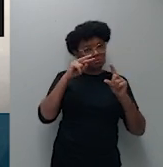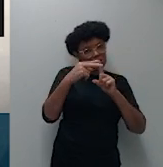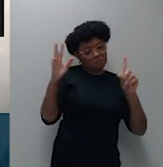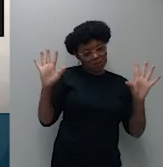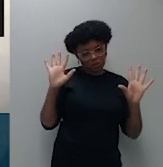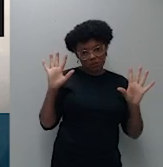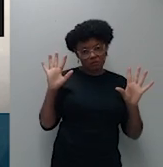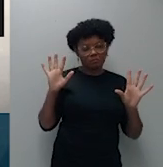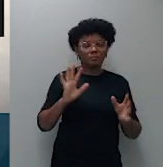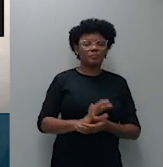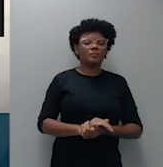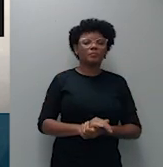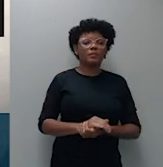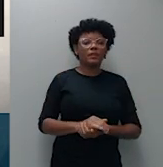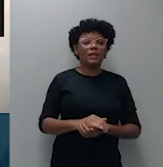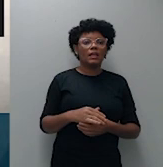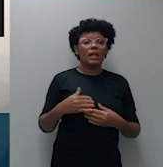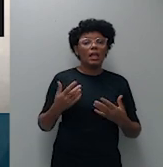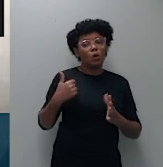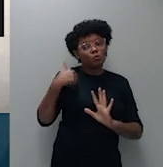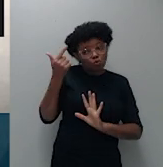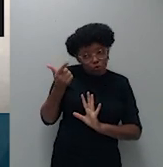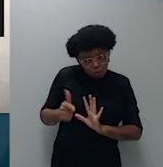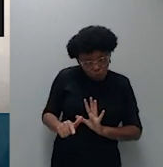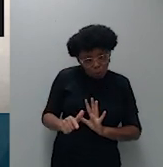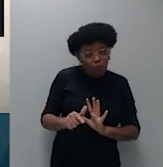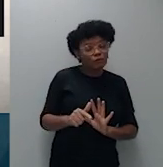eu sou presidente de